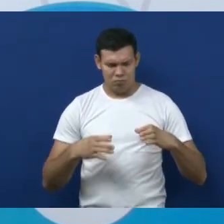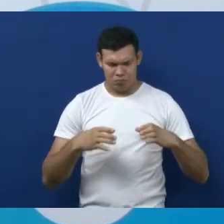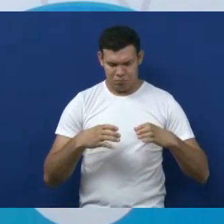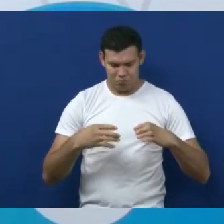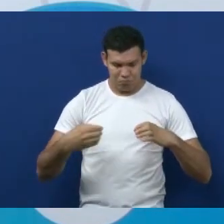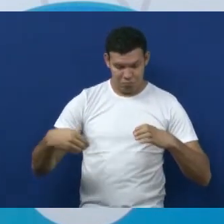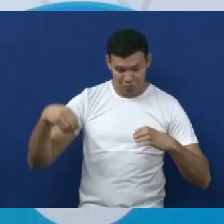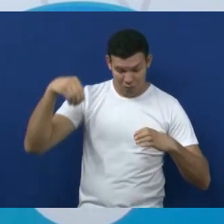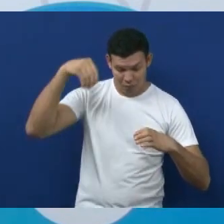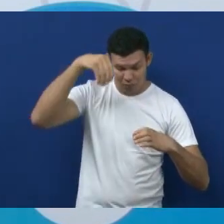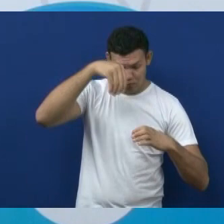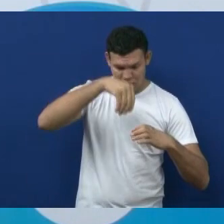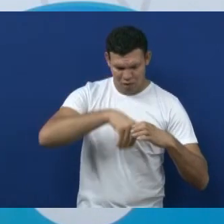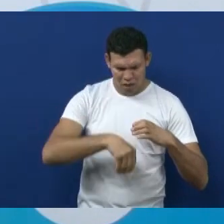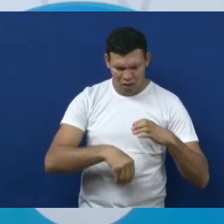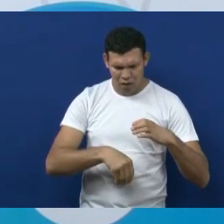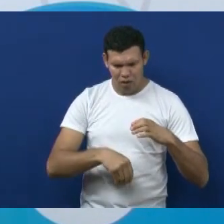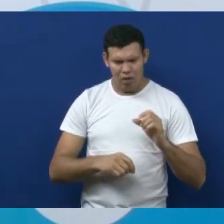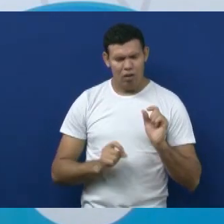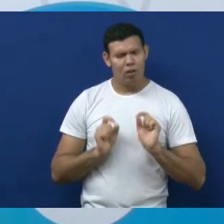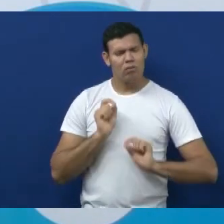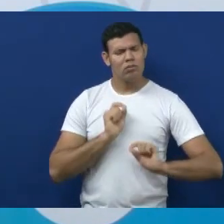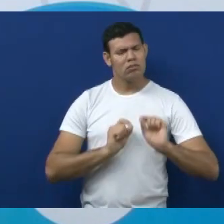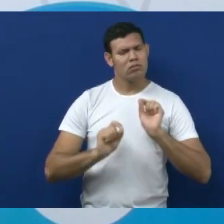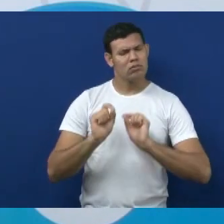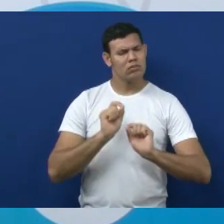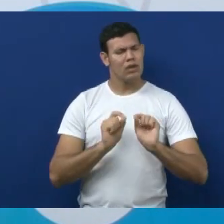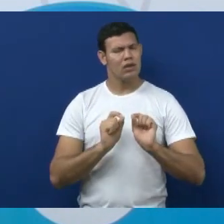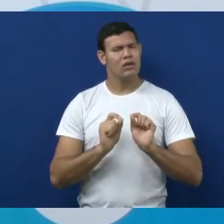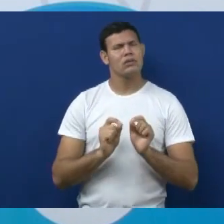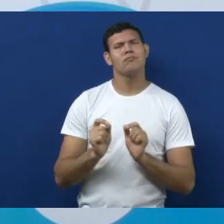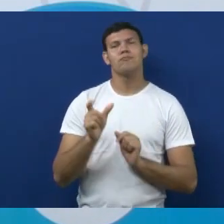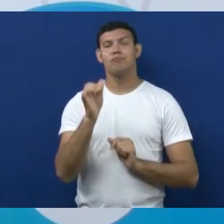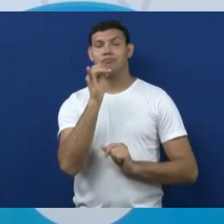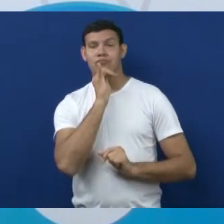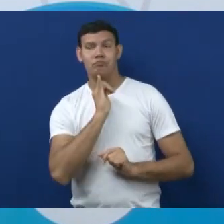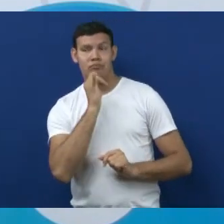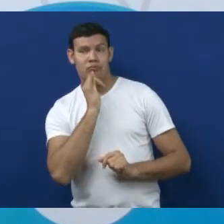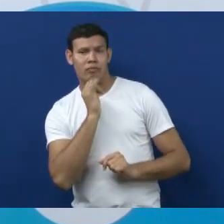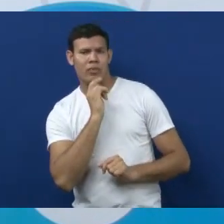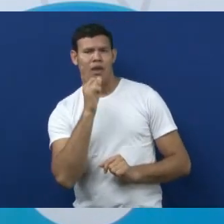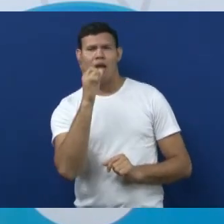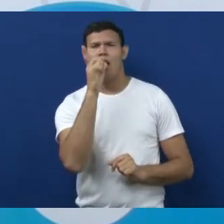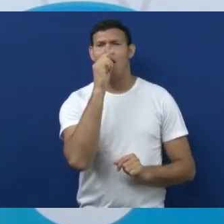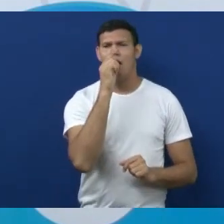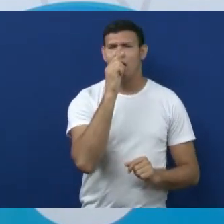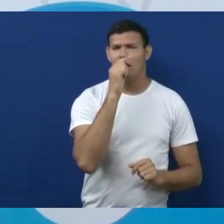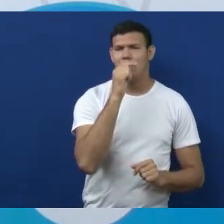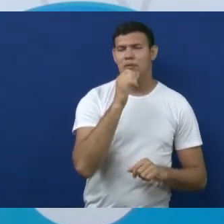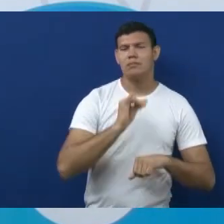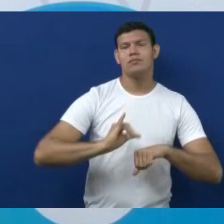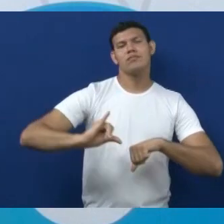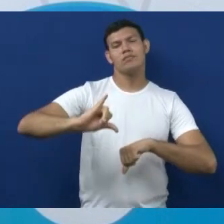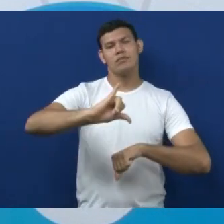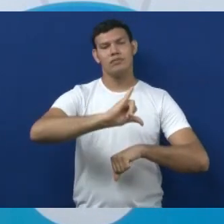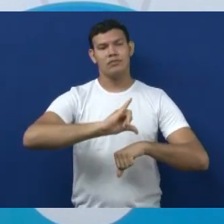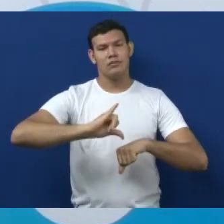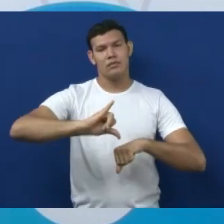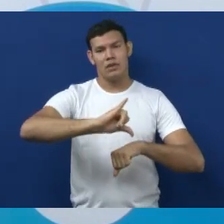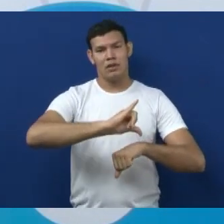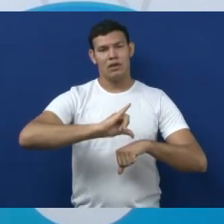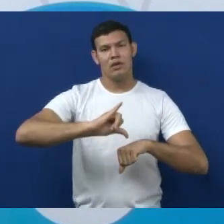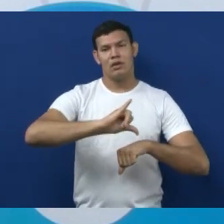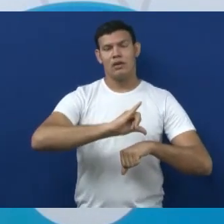duas matérias no mesmo estado físico. Por exemplo, a água e o óleo. Elas estão no mesmo